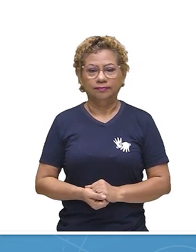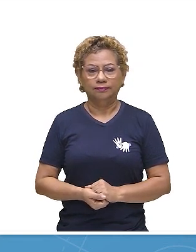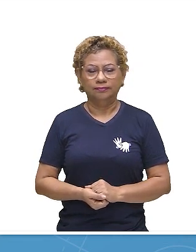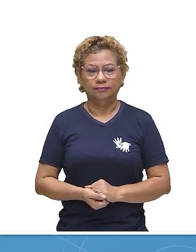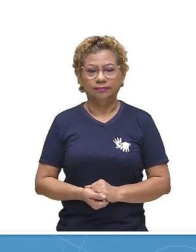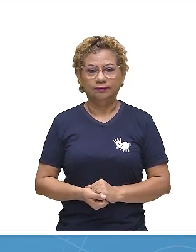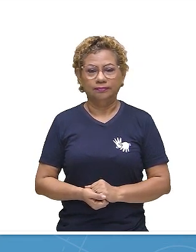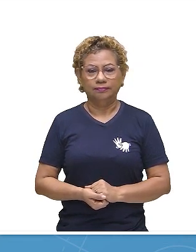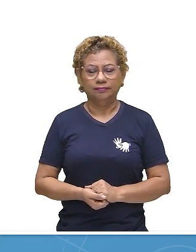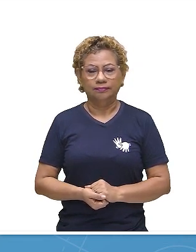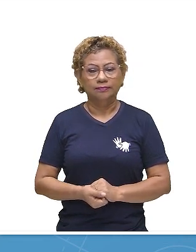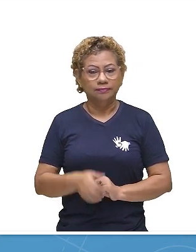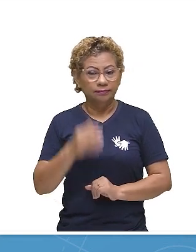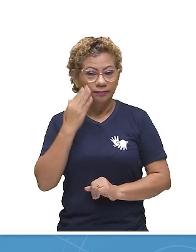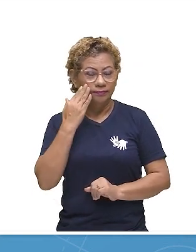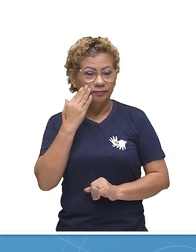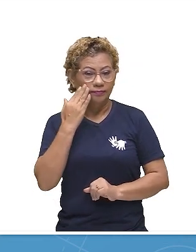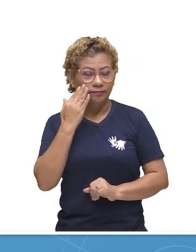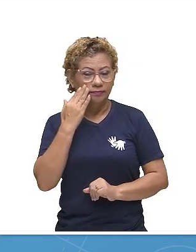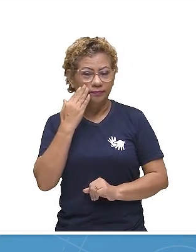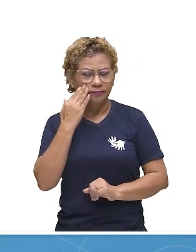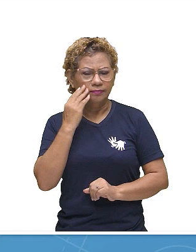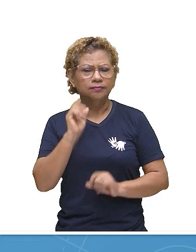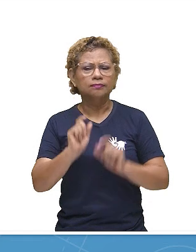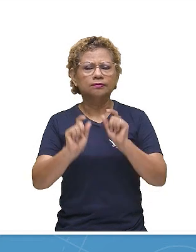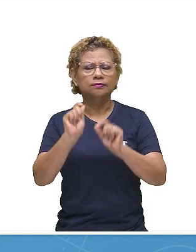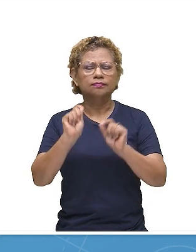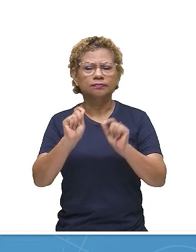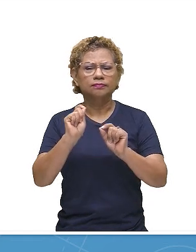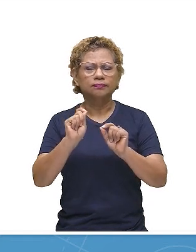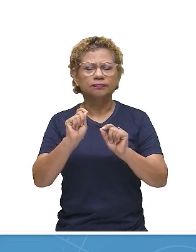então vamos fazer aqui a nossa definição